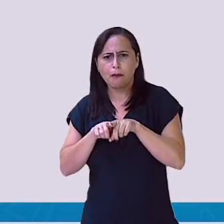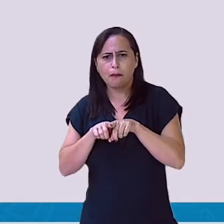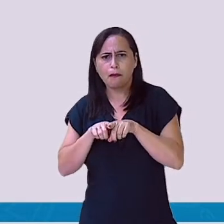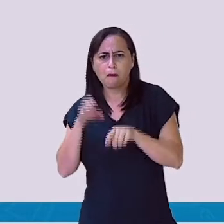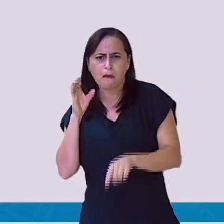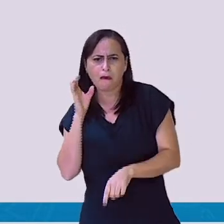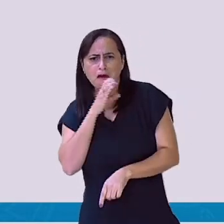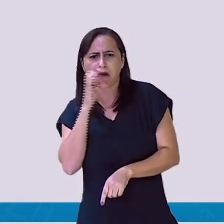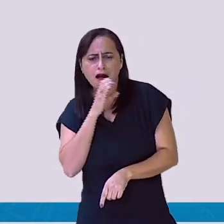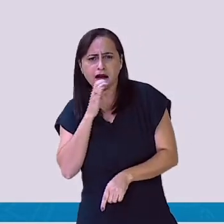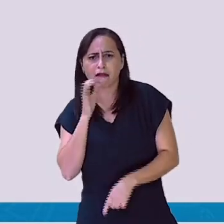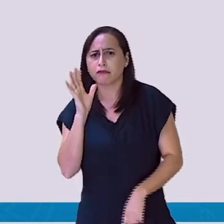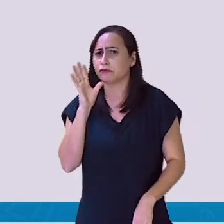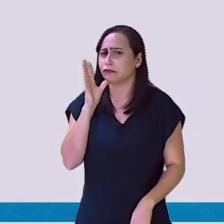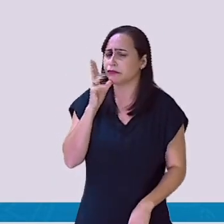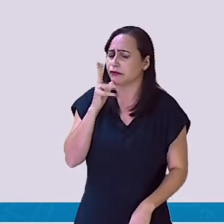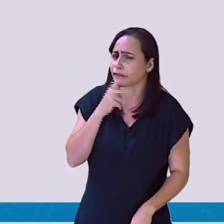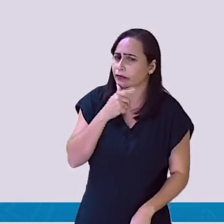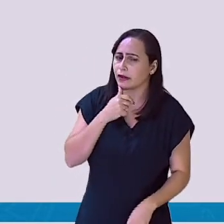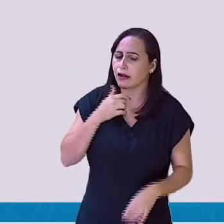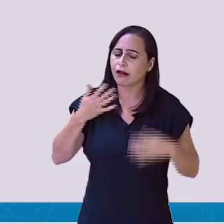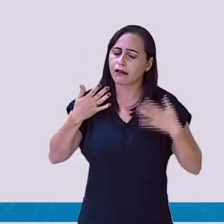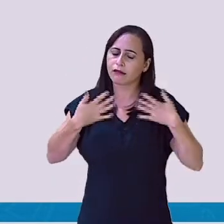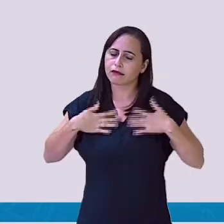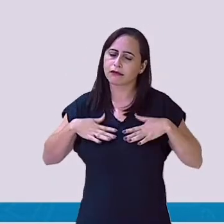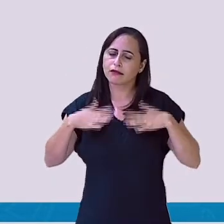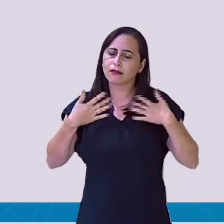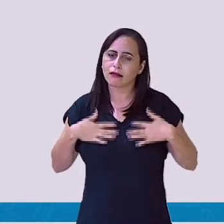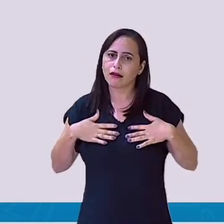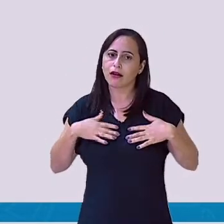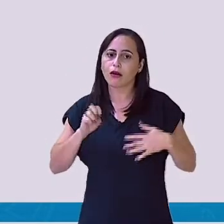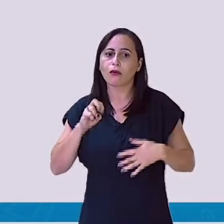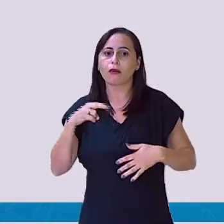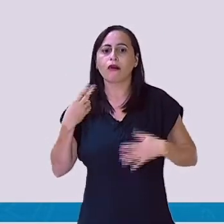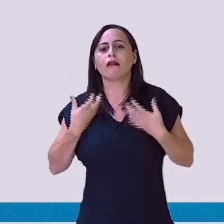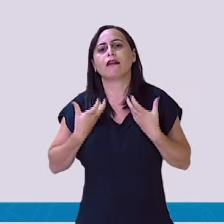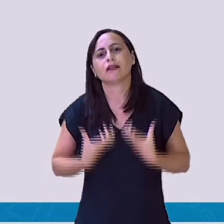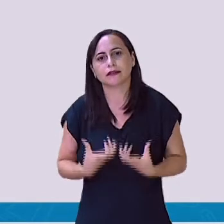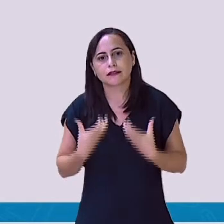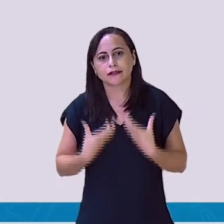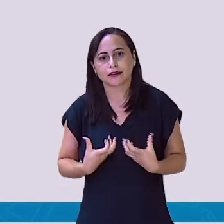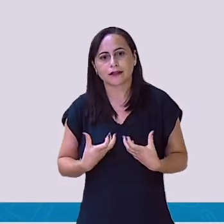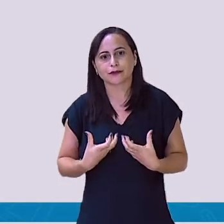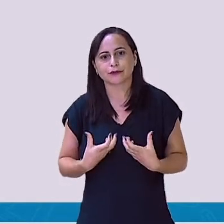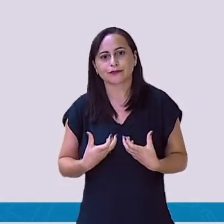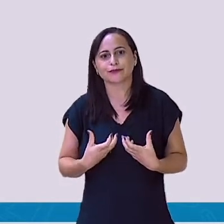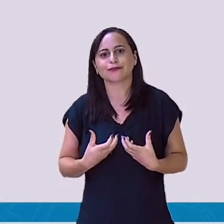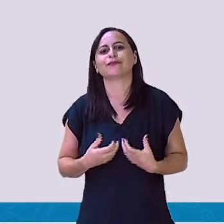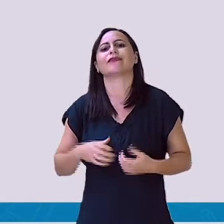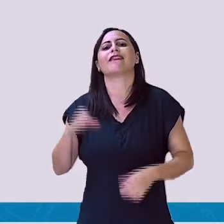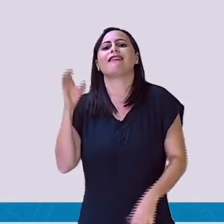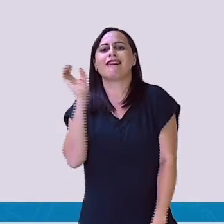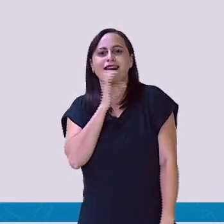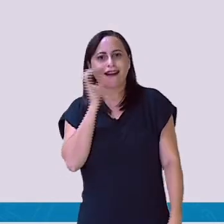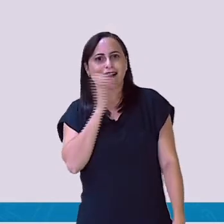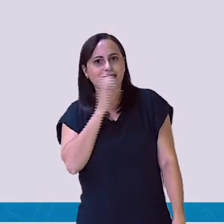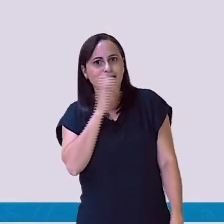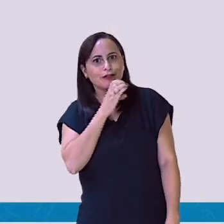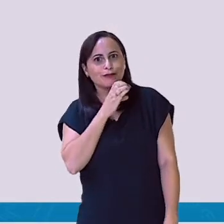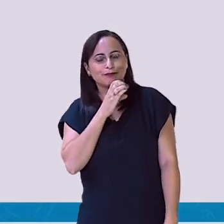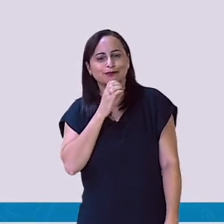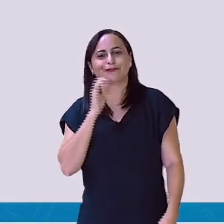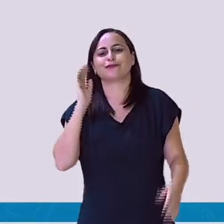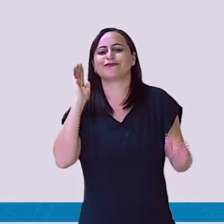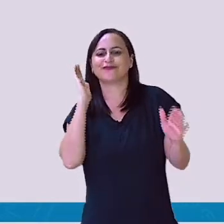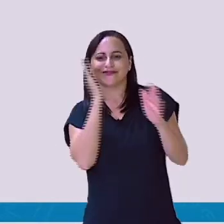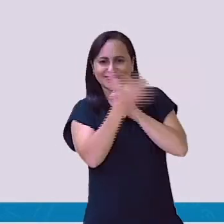que ele foi calmamente ou que ele foi cansado, quer dizer apressado. Virou um tiro,